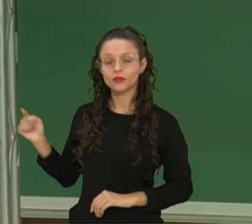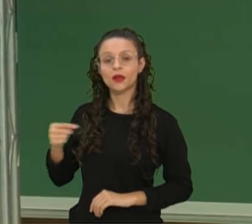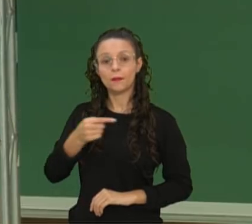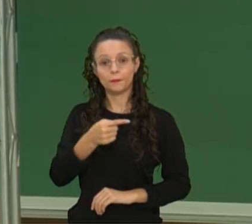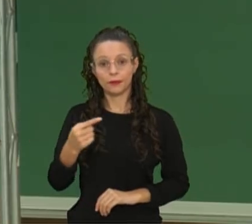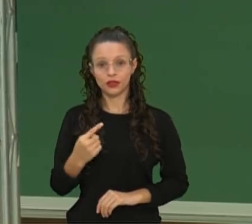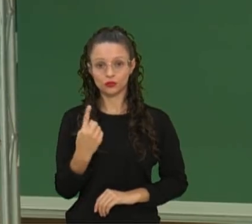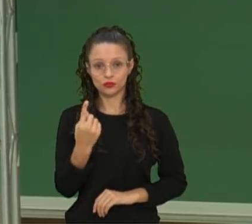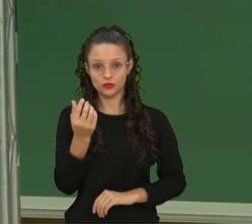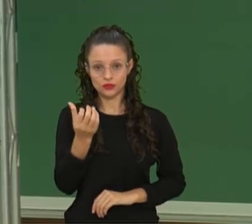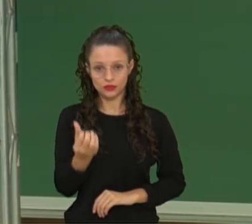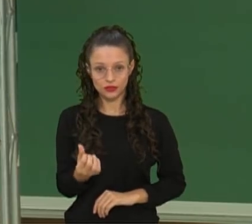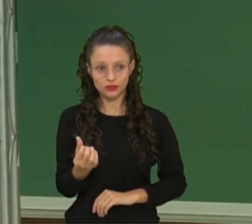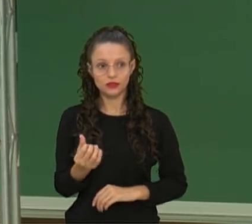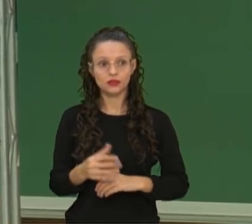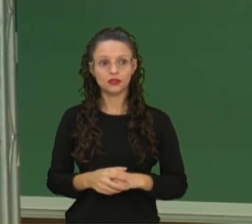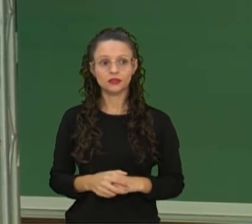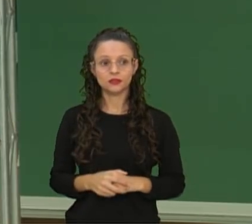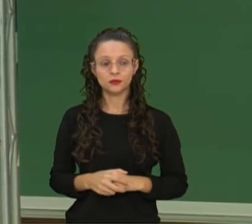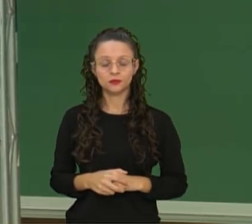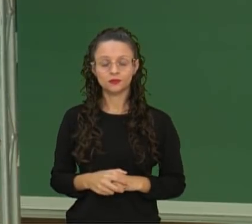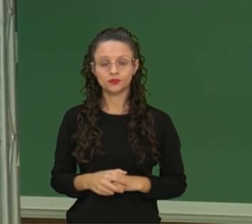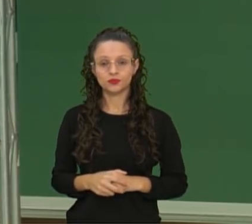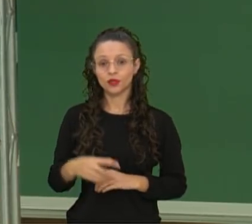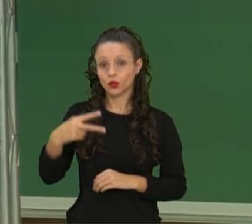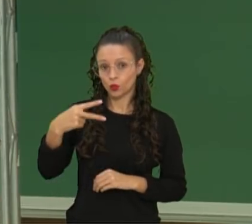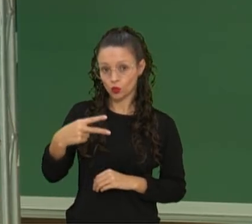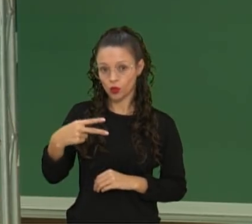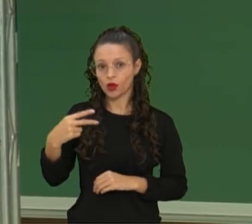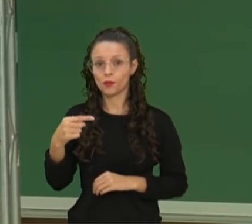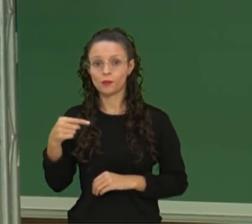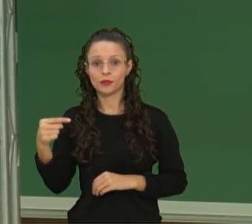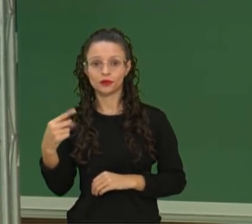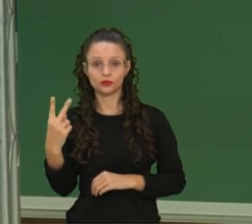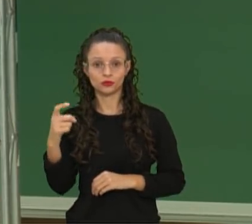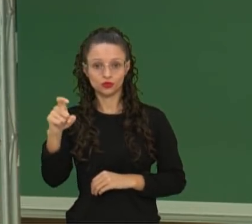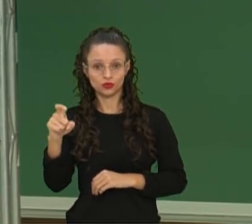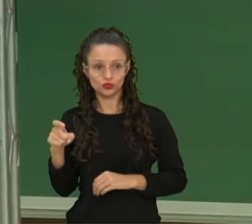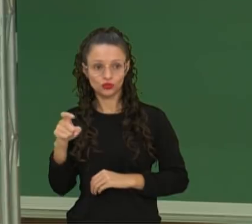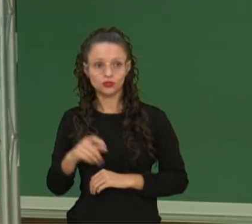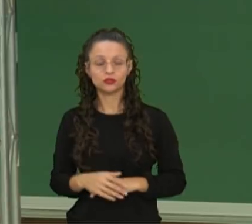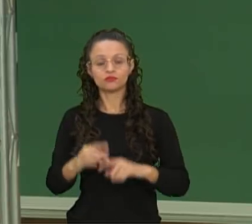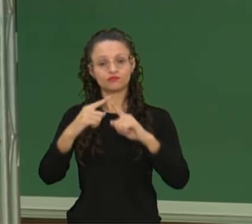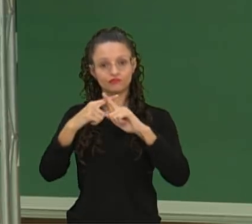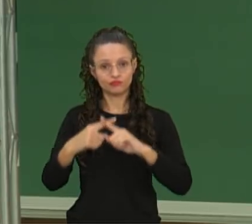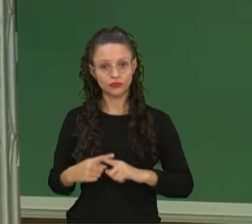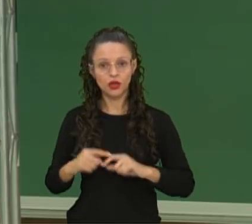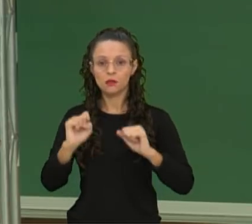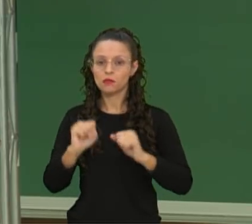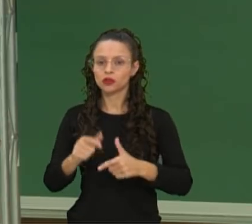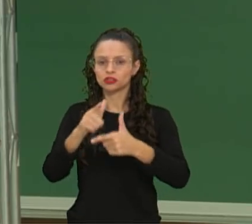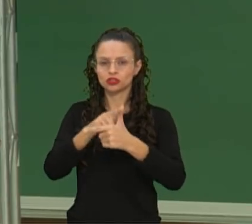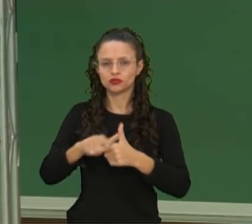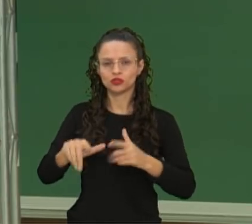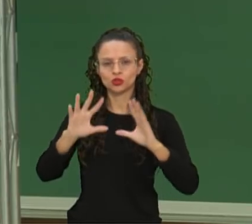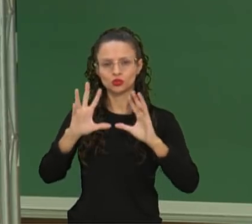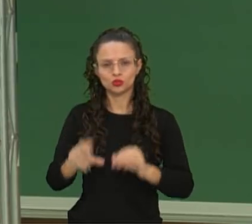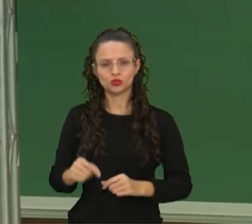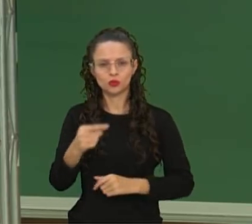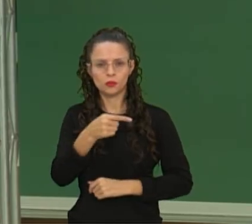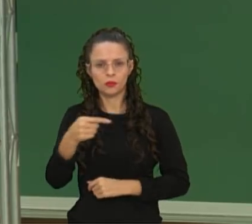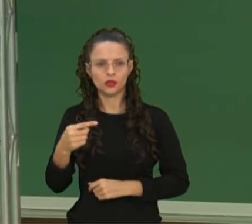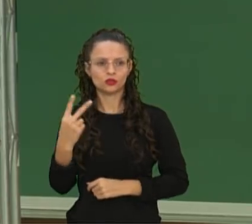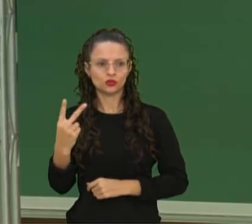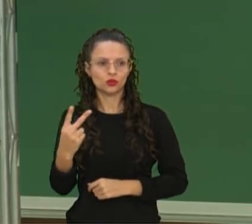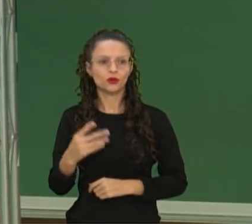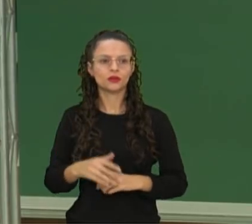menos 16. Repete lá o outro membro da igualdade, menos 2x. E aqui, pelo princípio multiplicativo, posso dividir tudo por menos 2. Ou